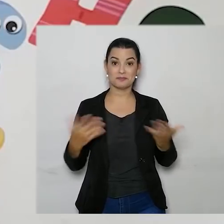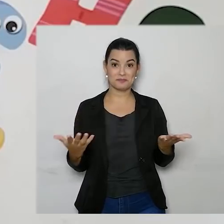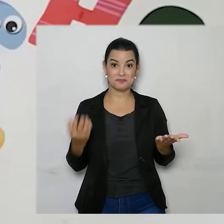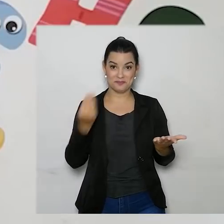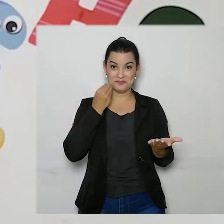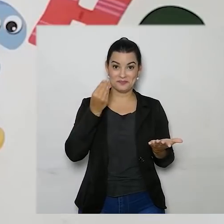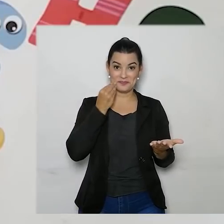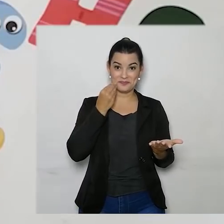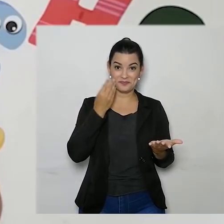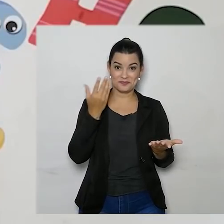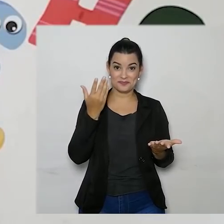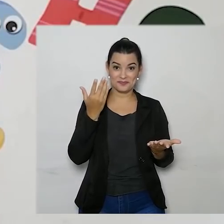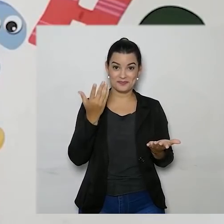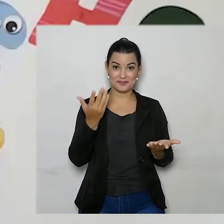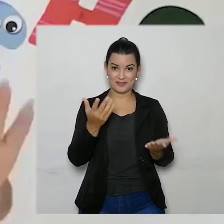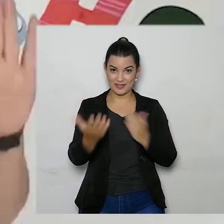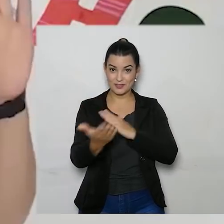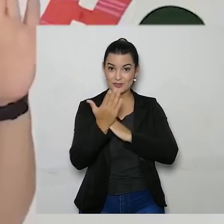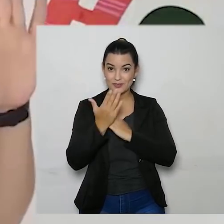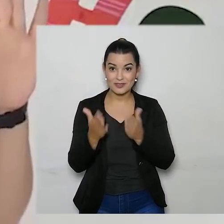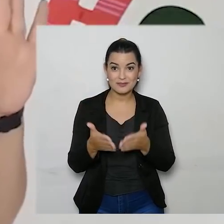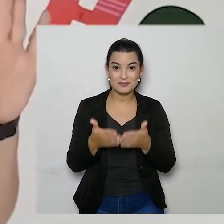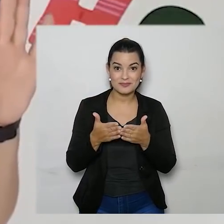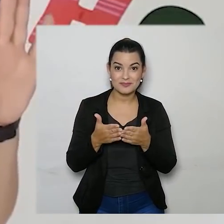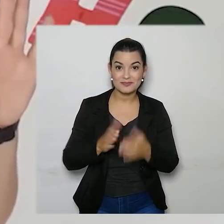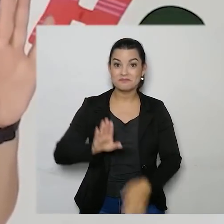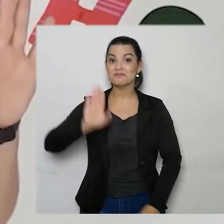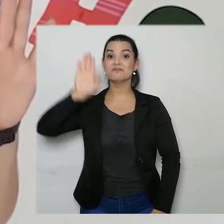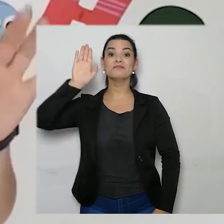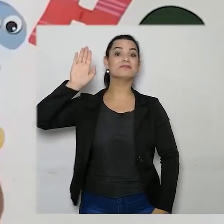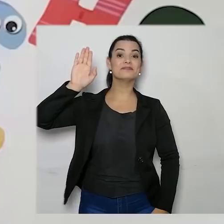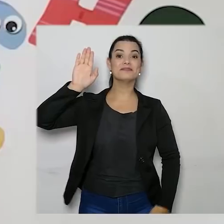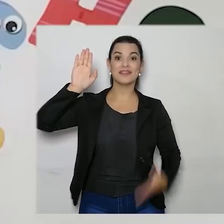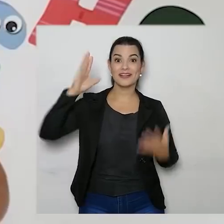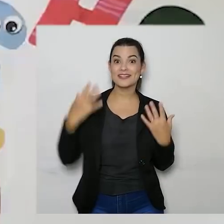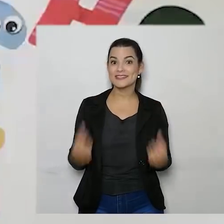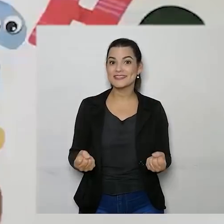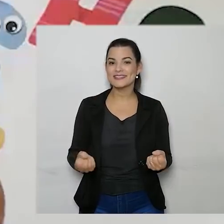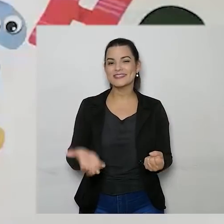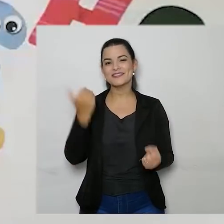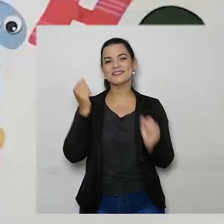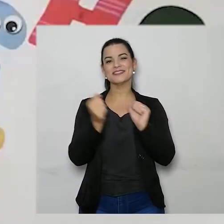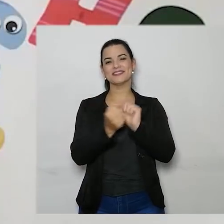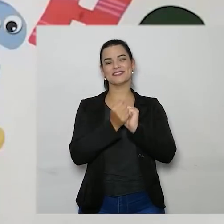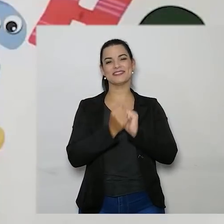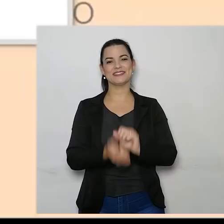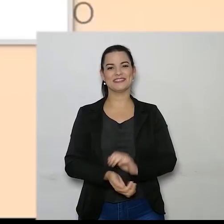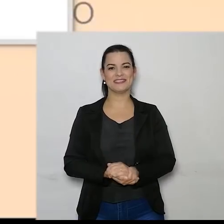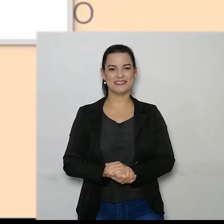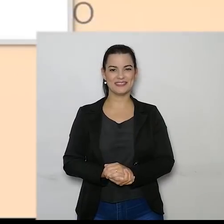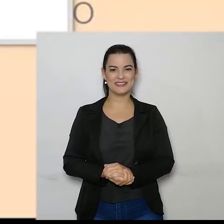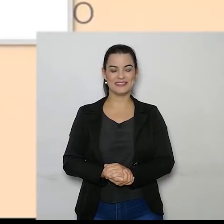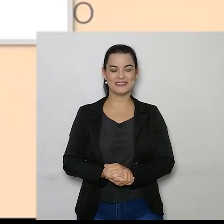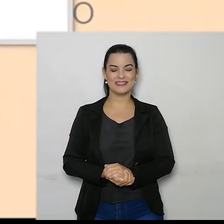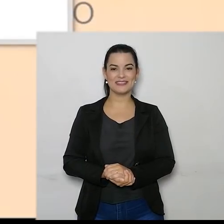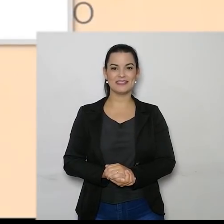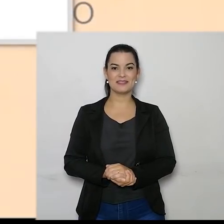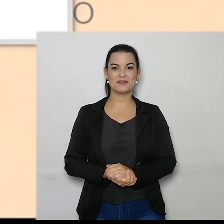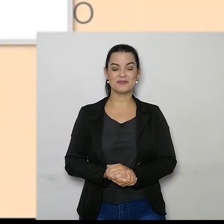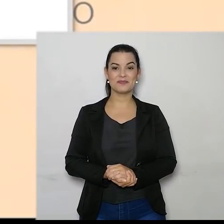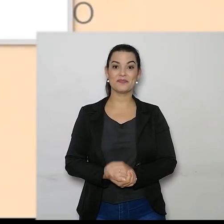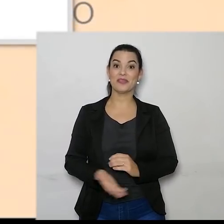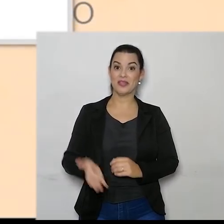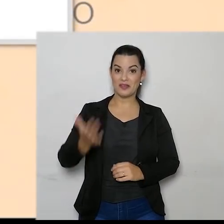nós conseguimos? Quem me ajuda? Levanta a mão bem alto e vem comigo. Vamos lá,